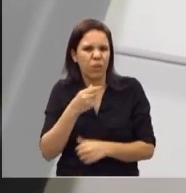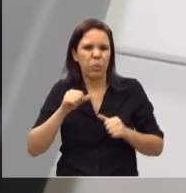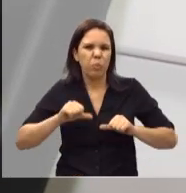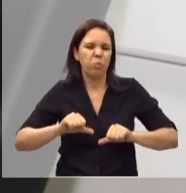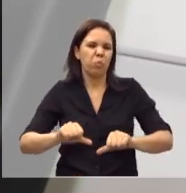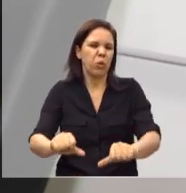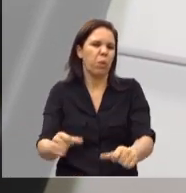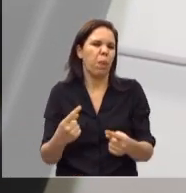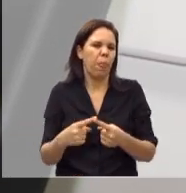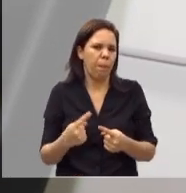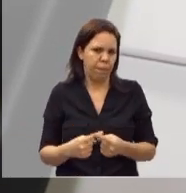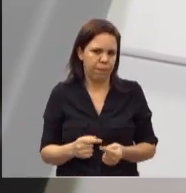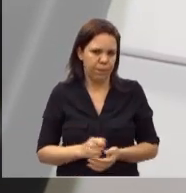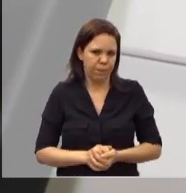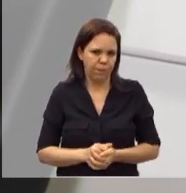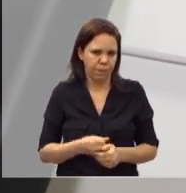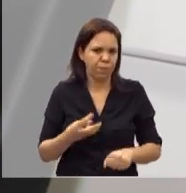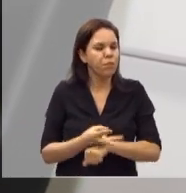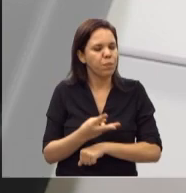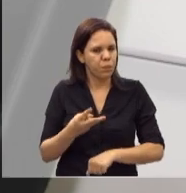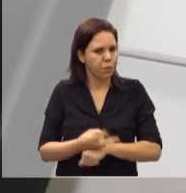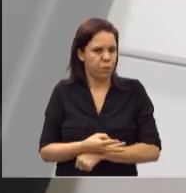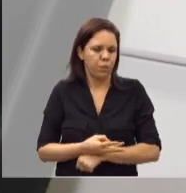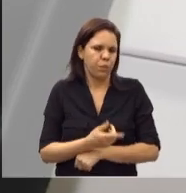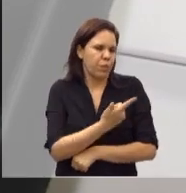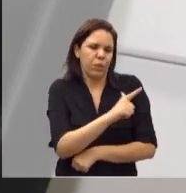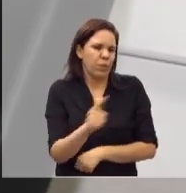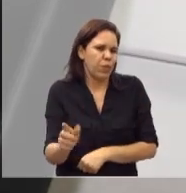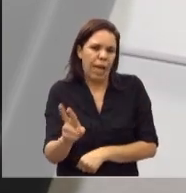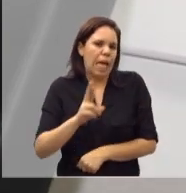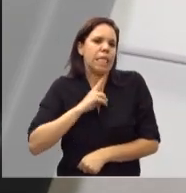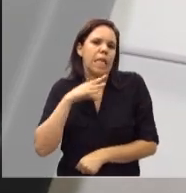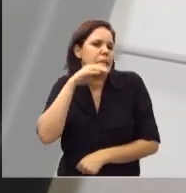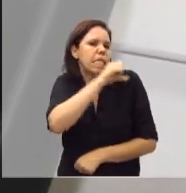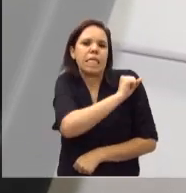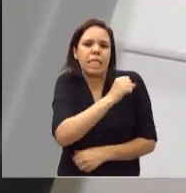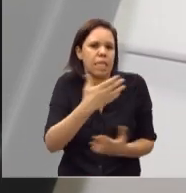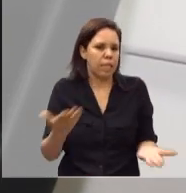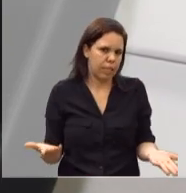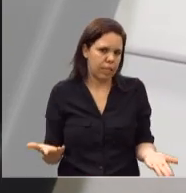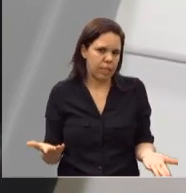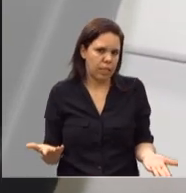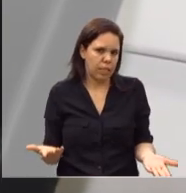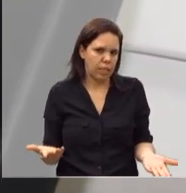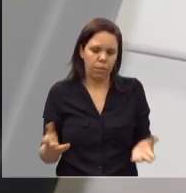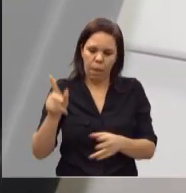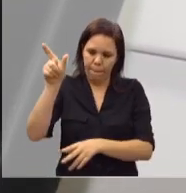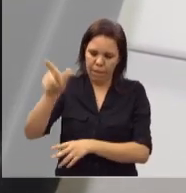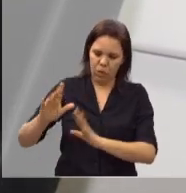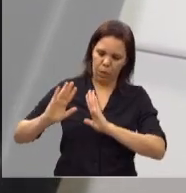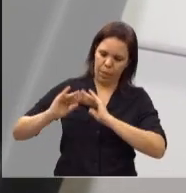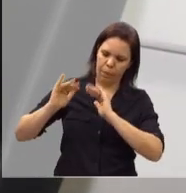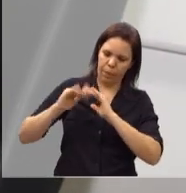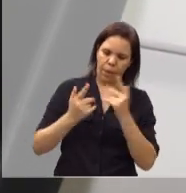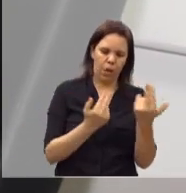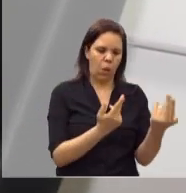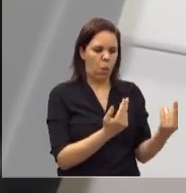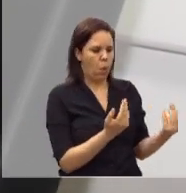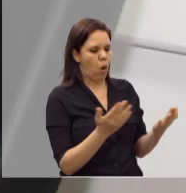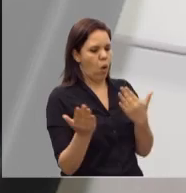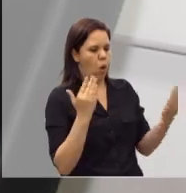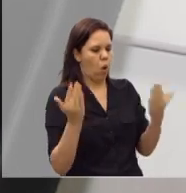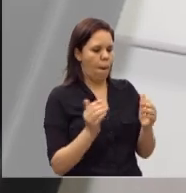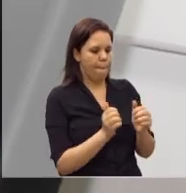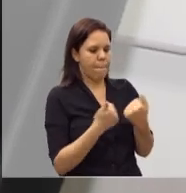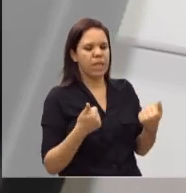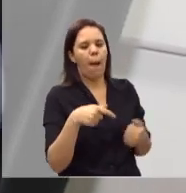quê? Porque o WhatsApp ele não tem a resposta rápida para o solicitante como padaria. Você não pode chegar, me